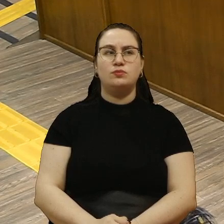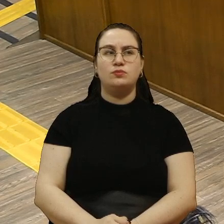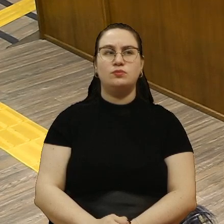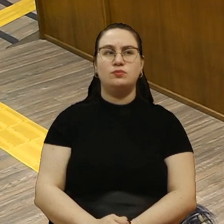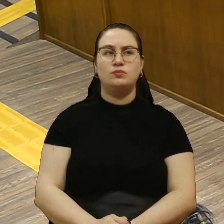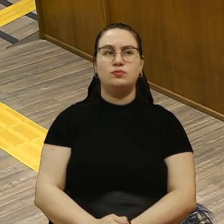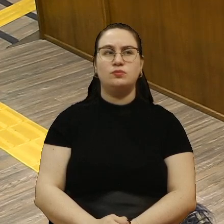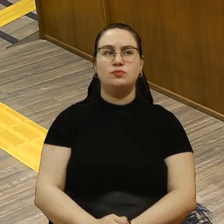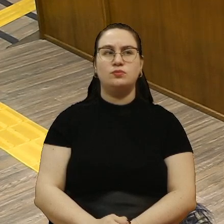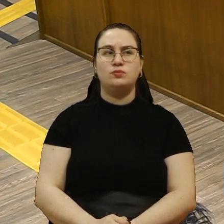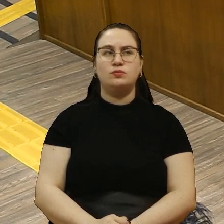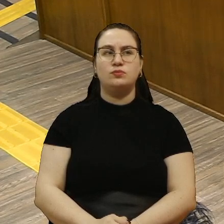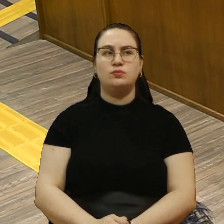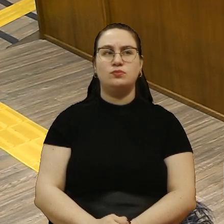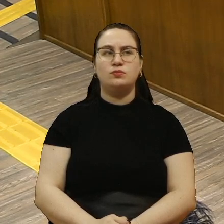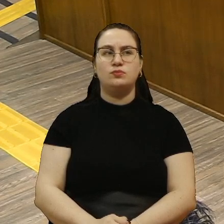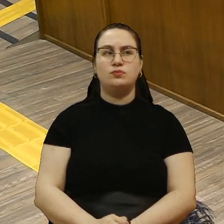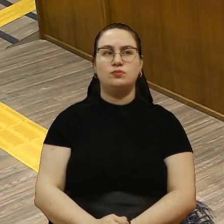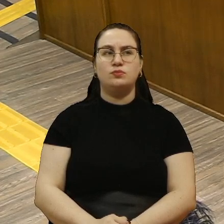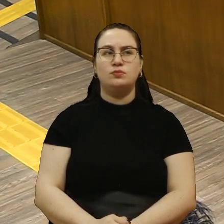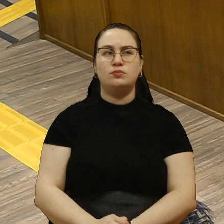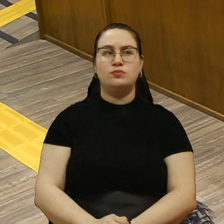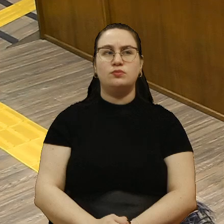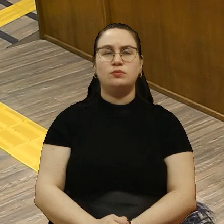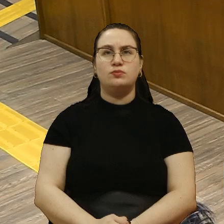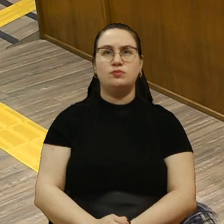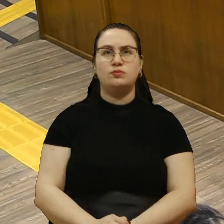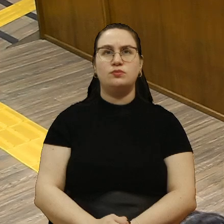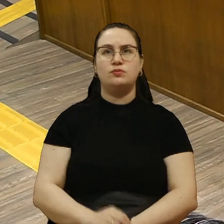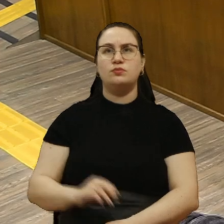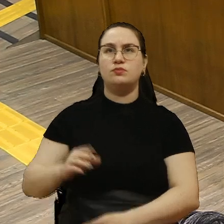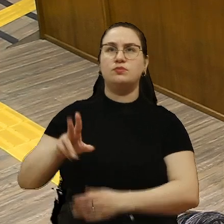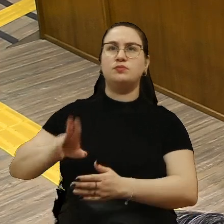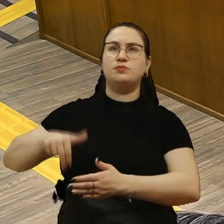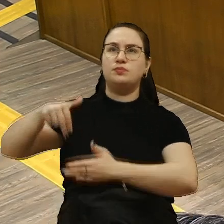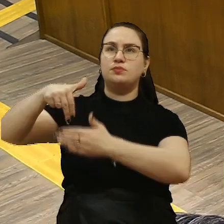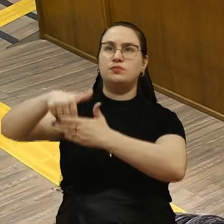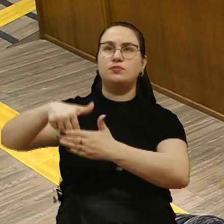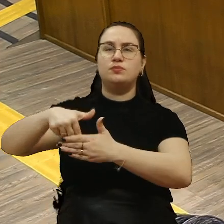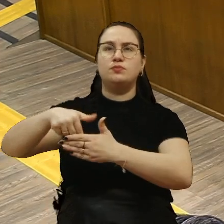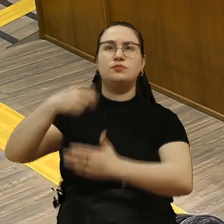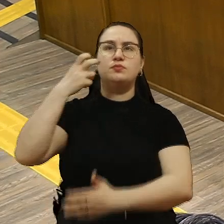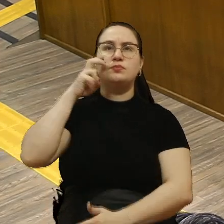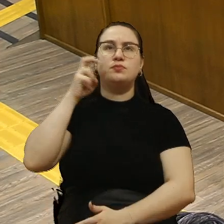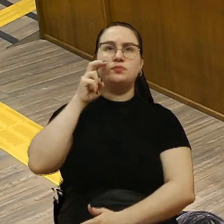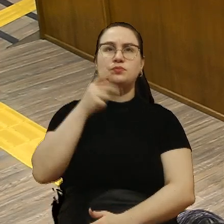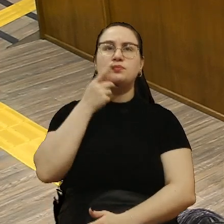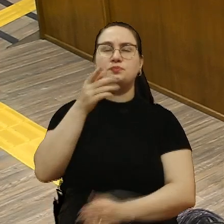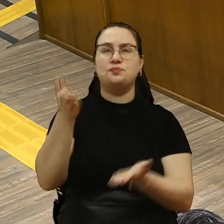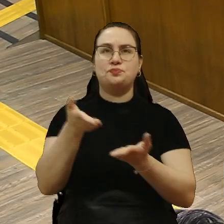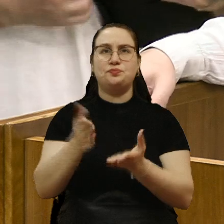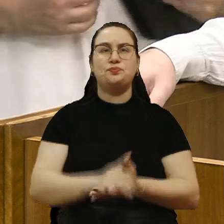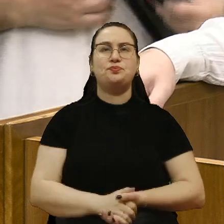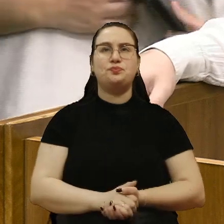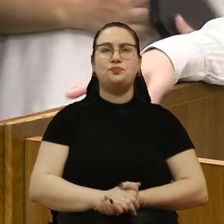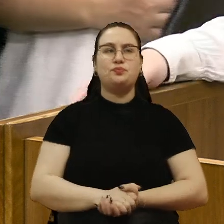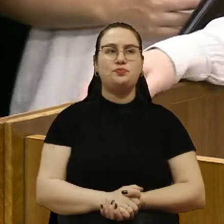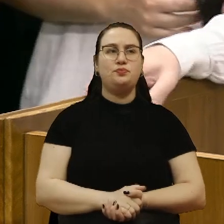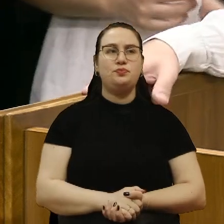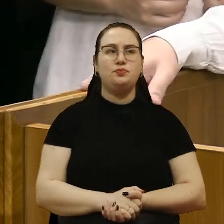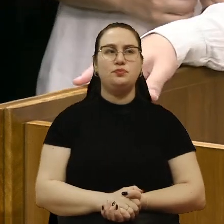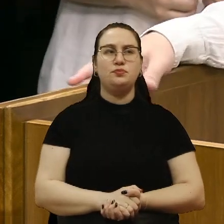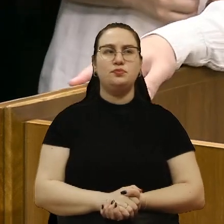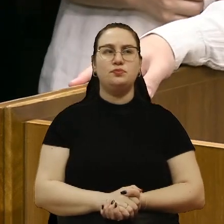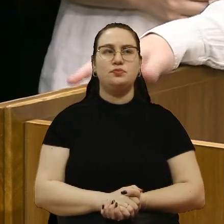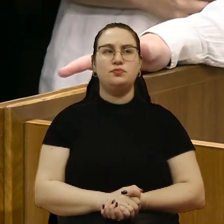Vegano. Isso aí é a estratégia perfeita. Da tribuna, vereador Cláudio Libardi com a palavra. Obrigado. Meus cumprimentos, senhor